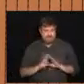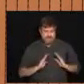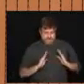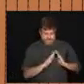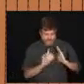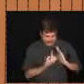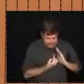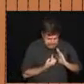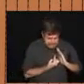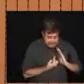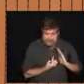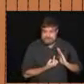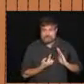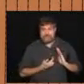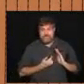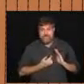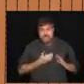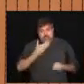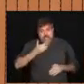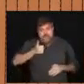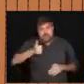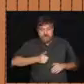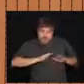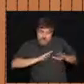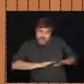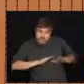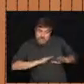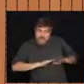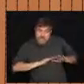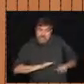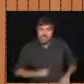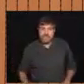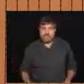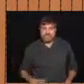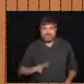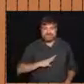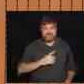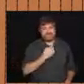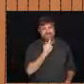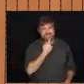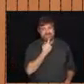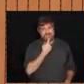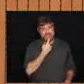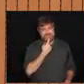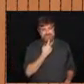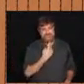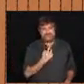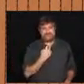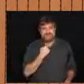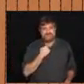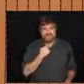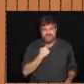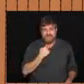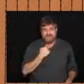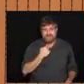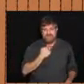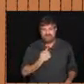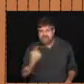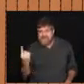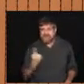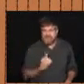isolamento, a recomendação que elas permaneçam na cidade, né? que só deixe a